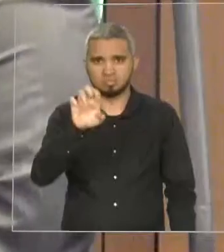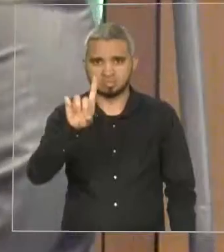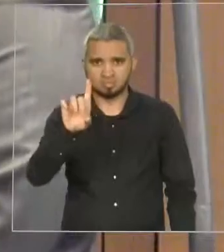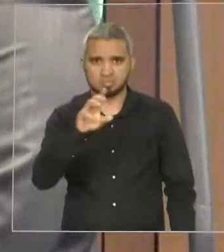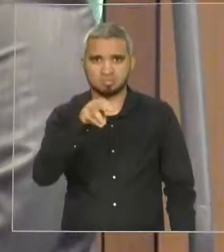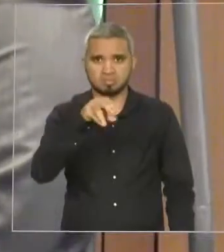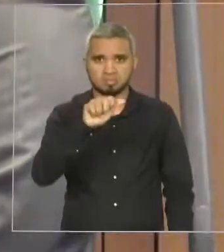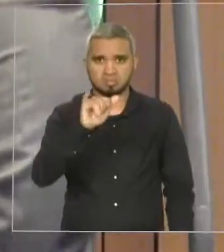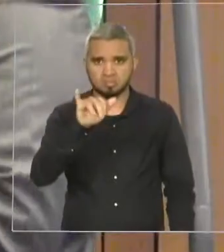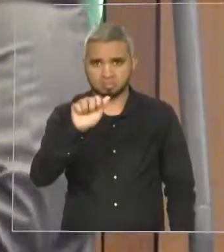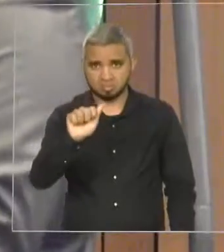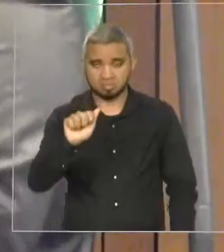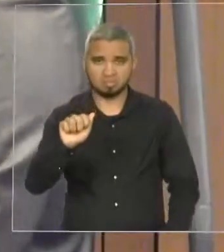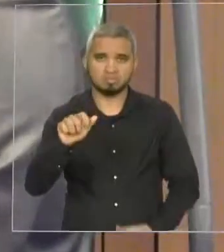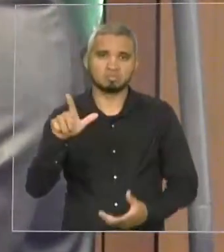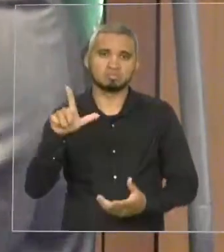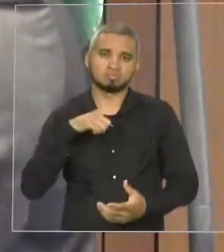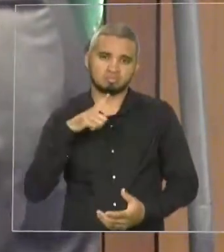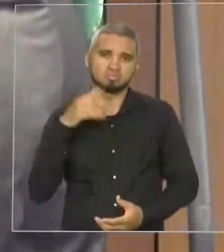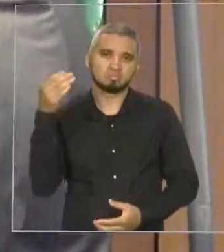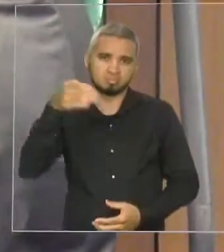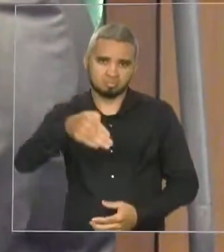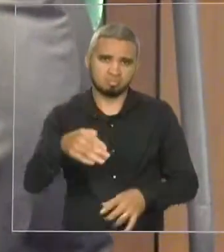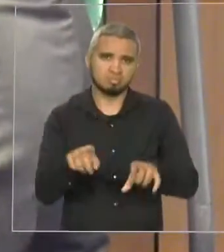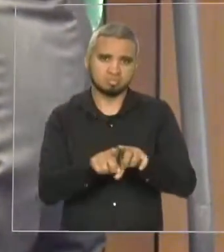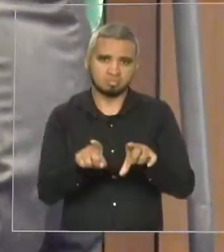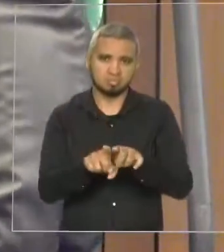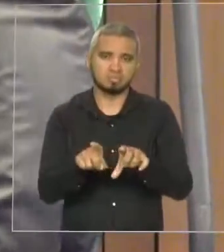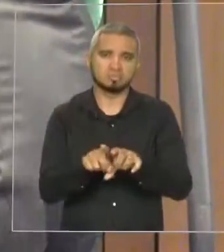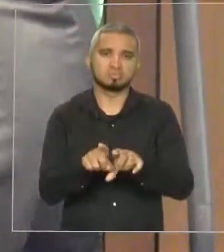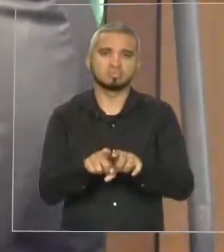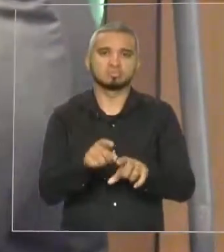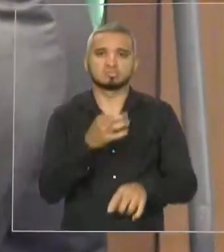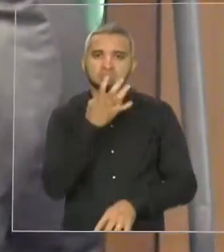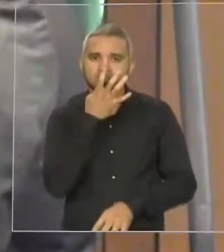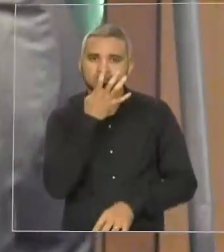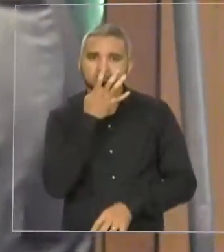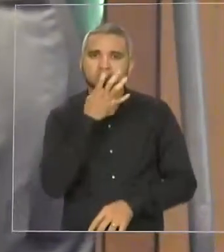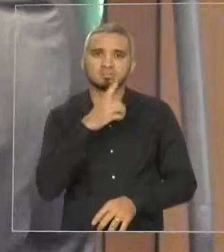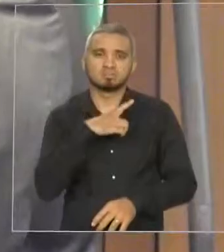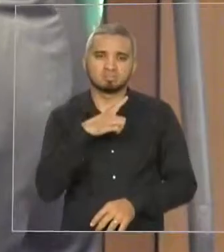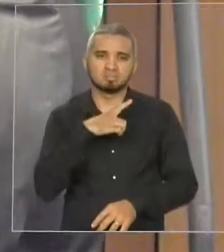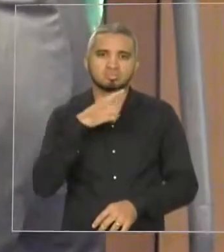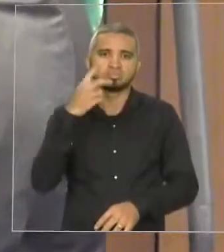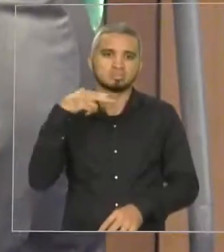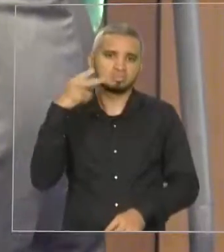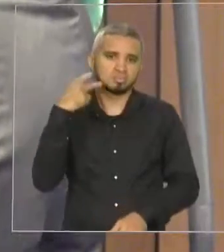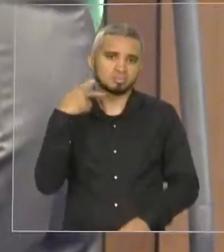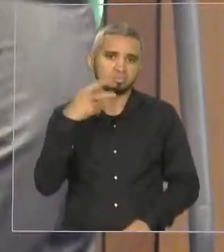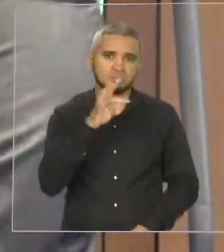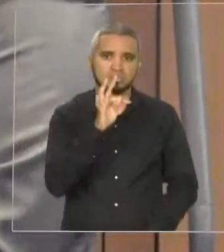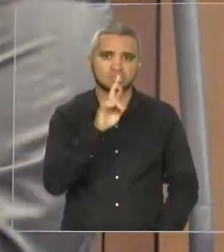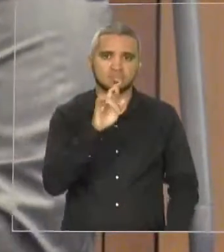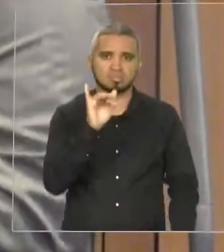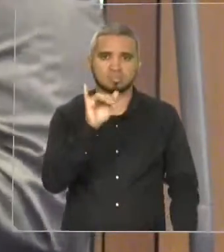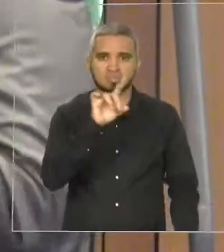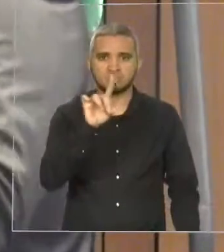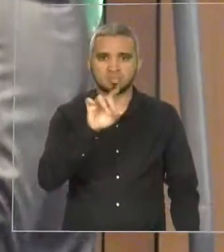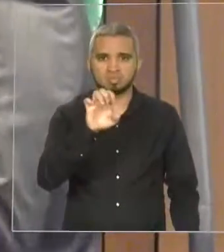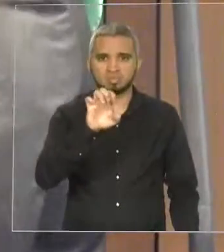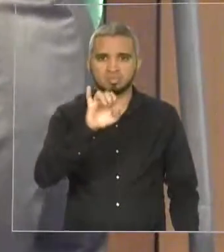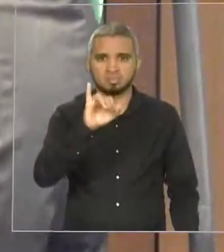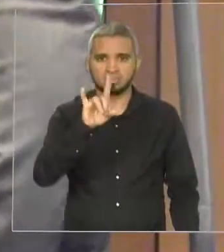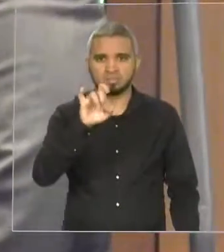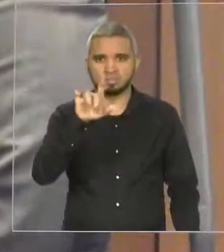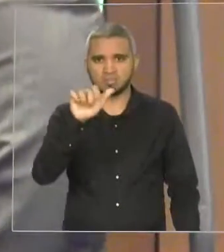presente no evento, nos honrando, nos prestigiando, com os vereadores de Trizidela do Vale, prefeito esse que vem empenhando um